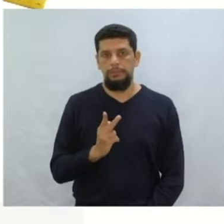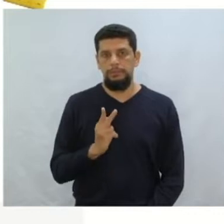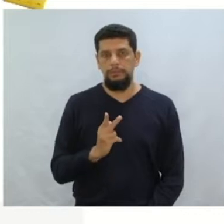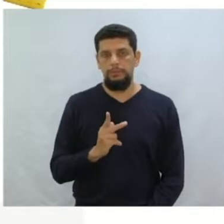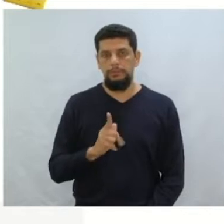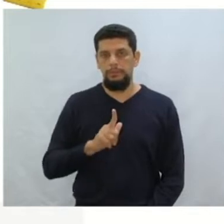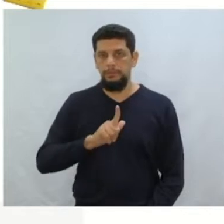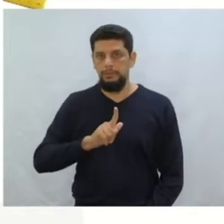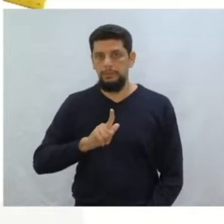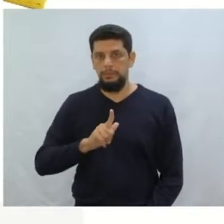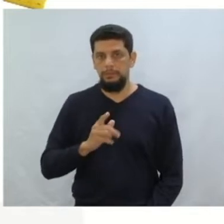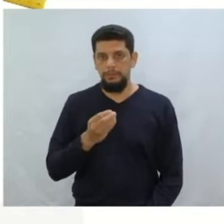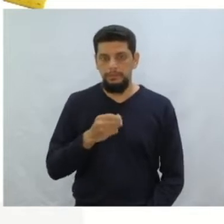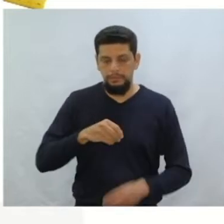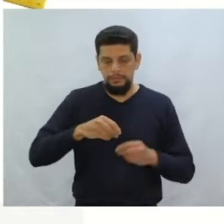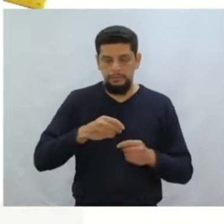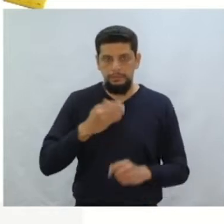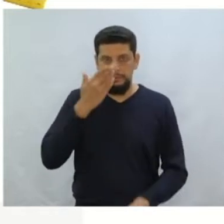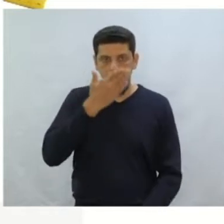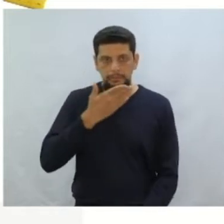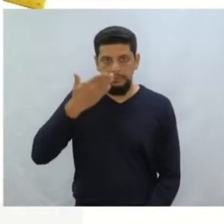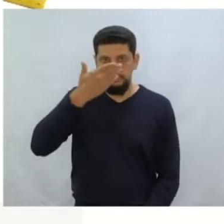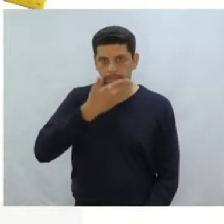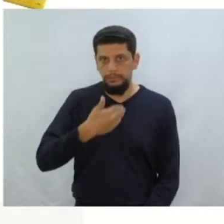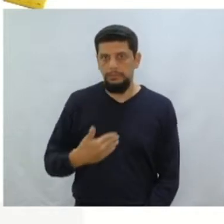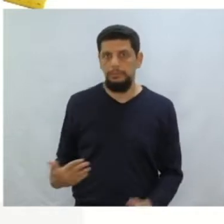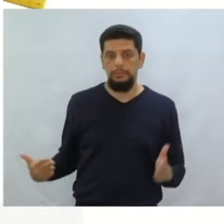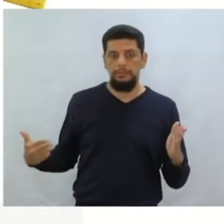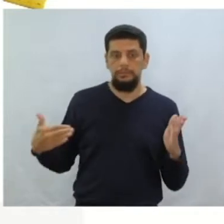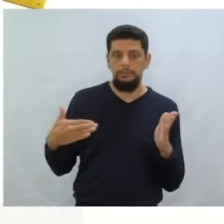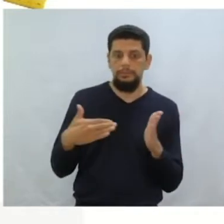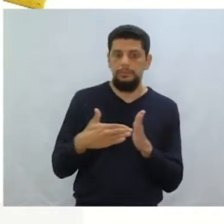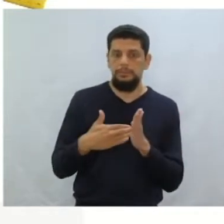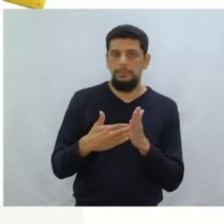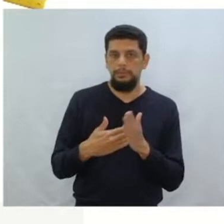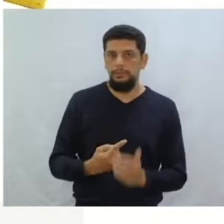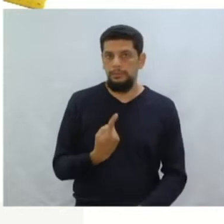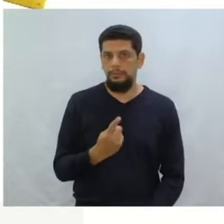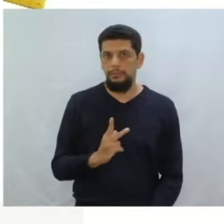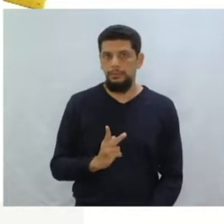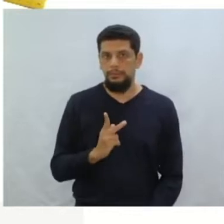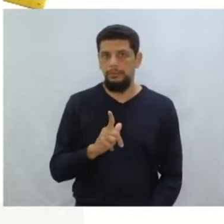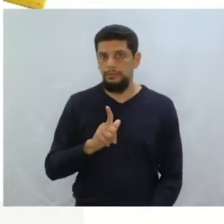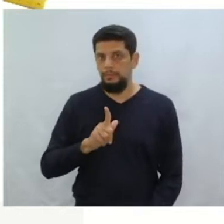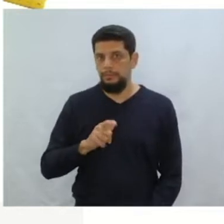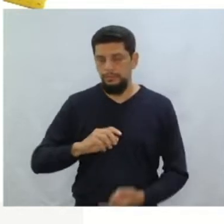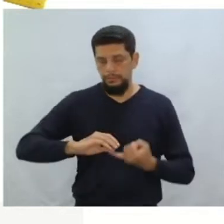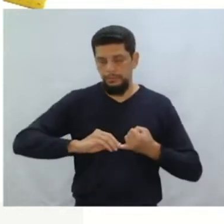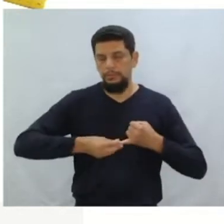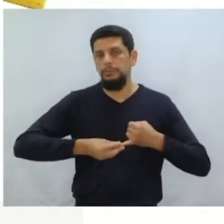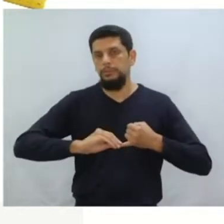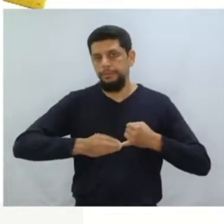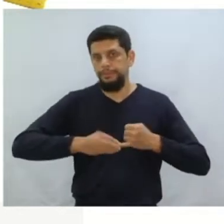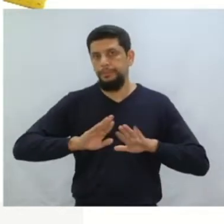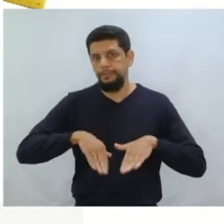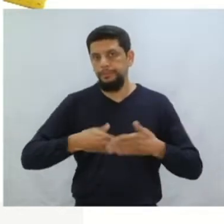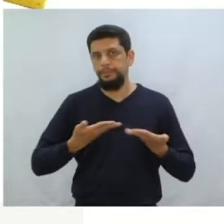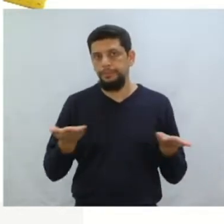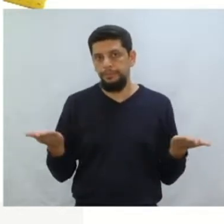e 1 quilo de açúcar. E por fim, 1 quilo de